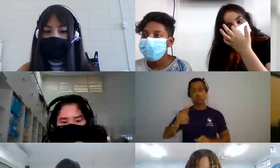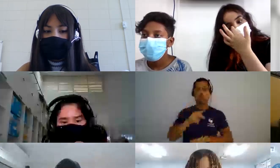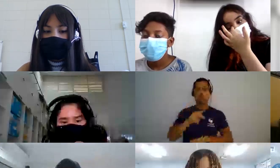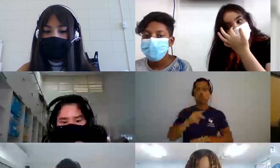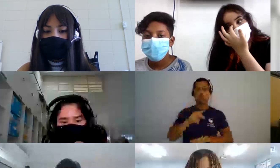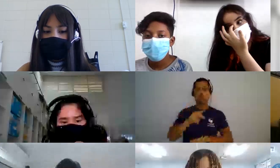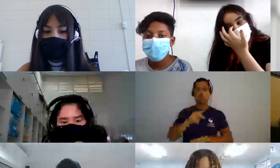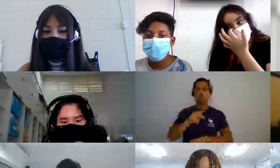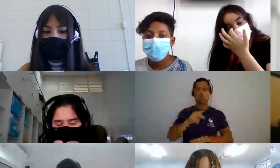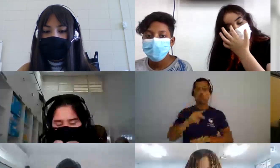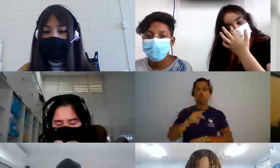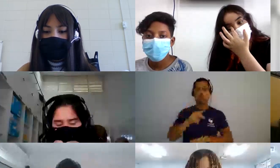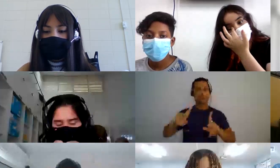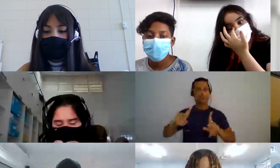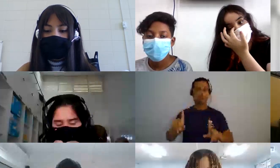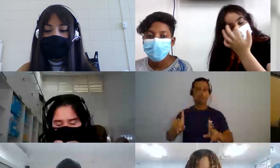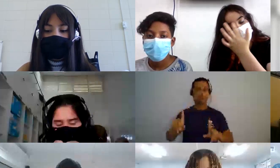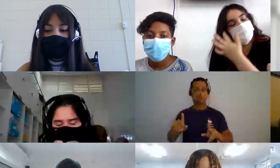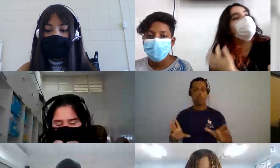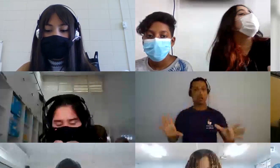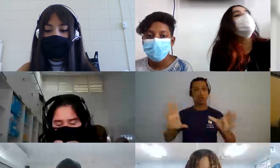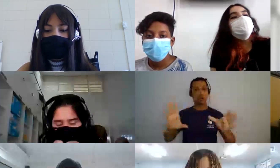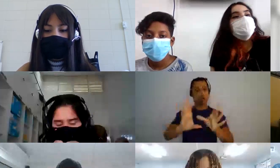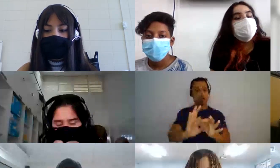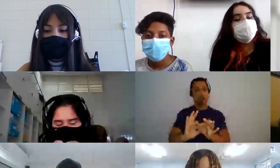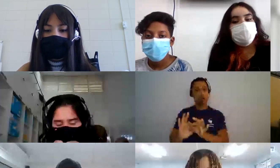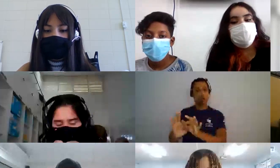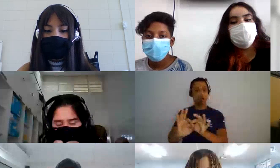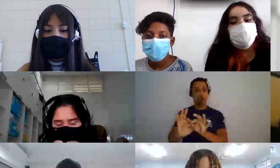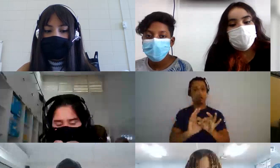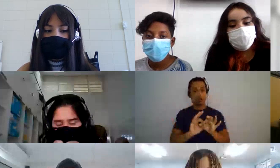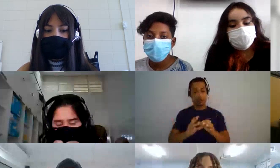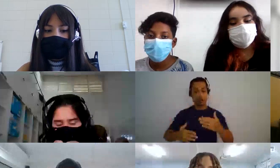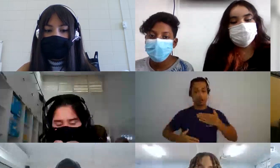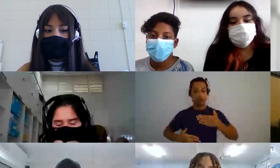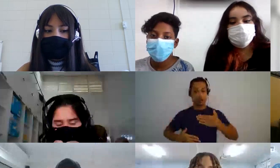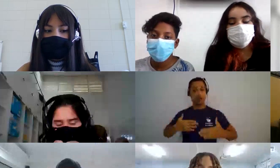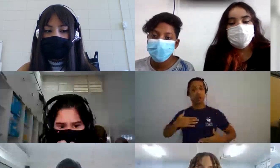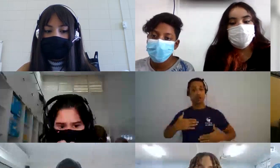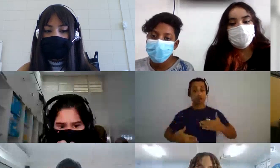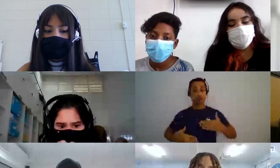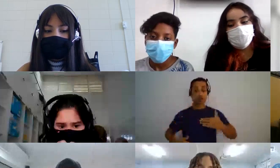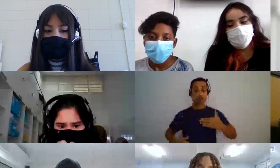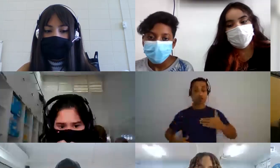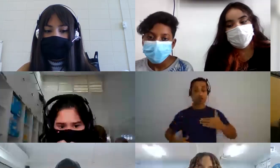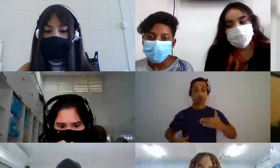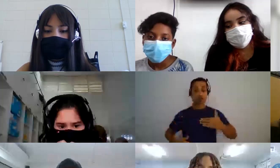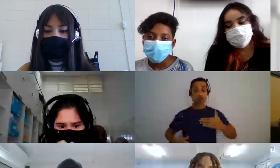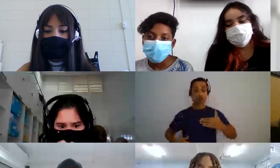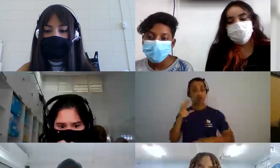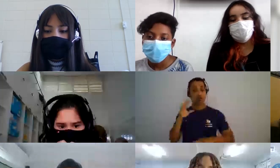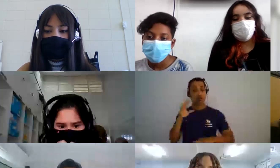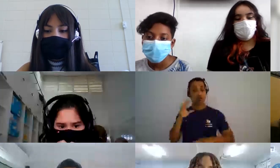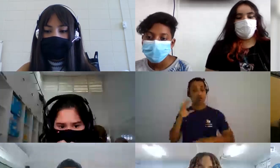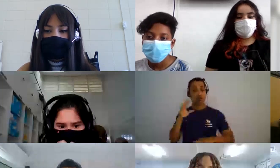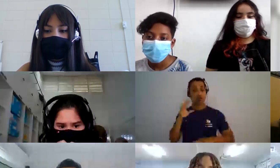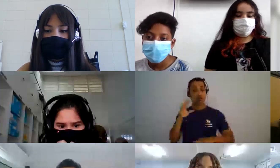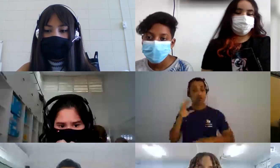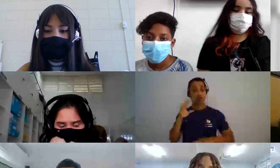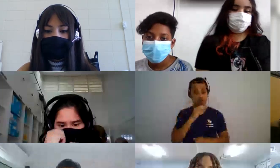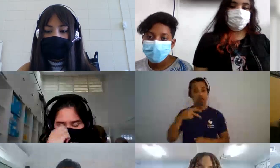usa. Então agora vamos juntar tudo. Um corpo que rapidamente se transforma. Acabamos de